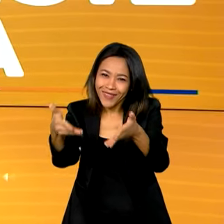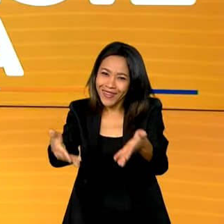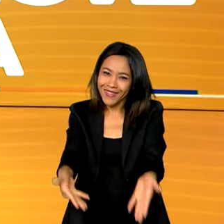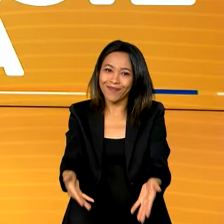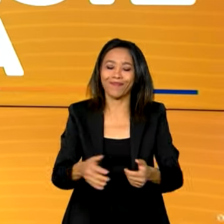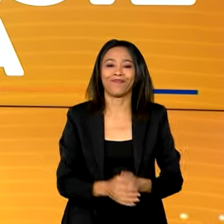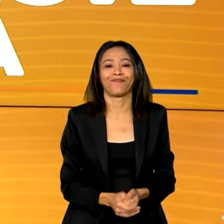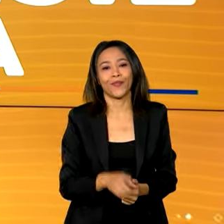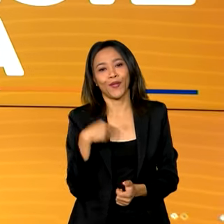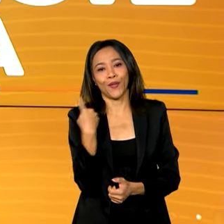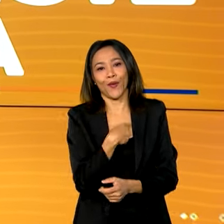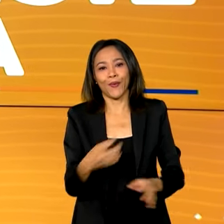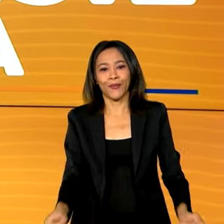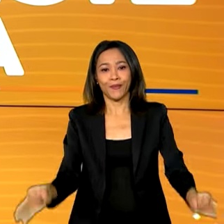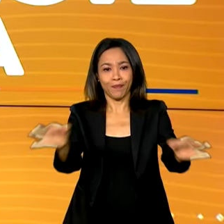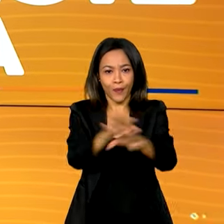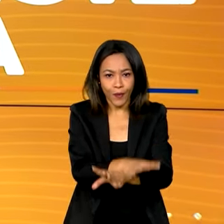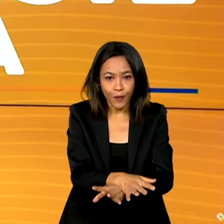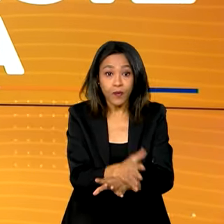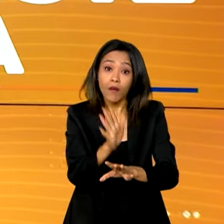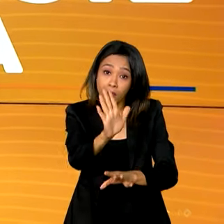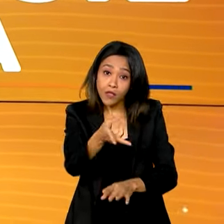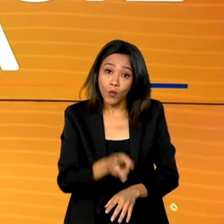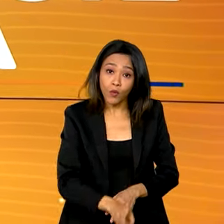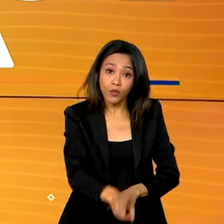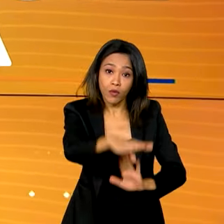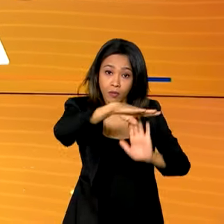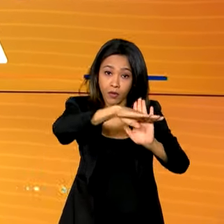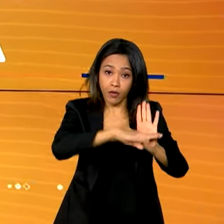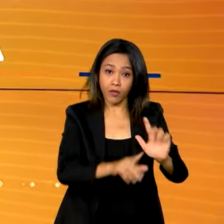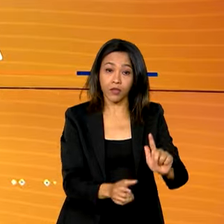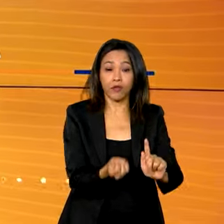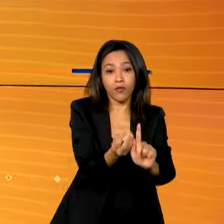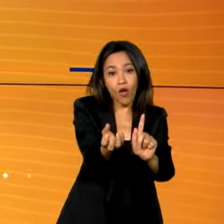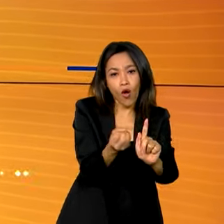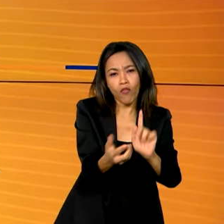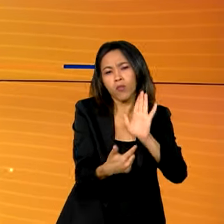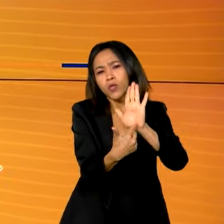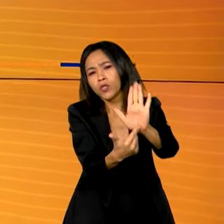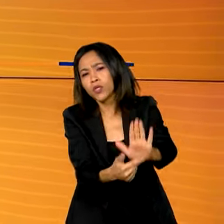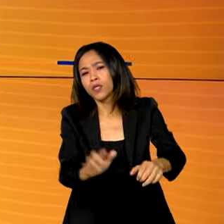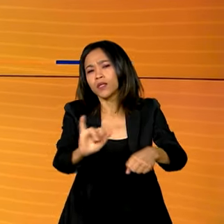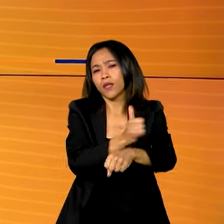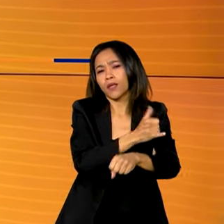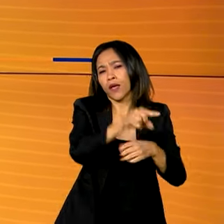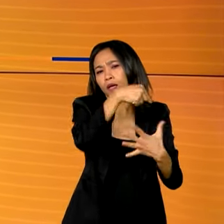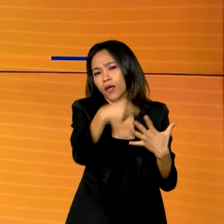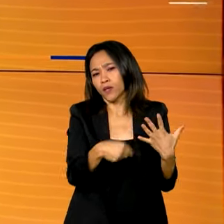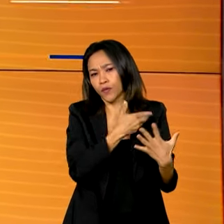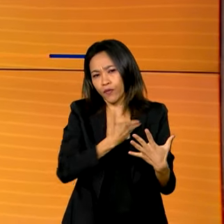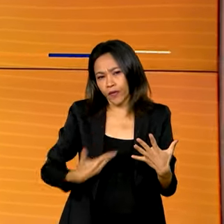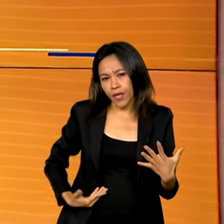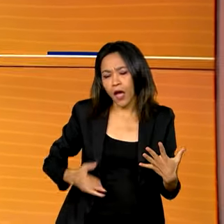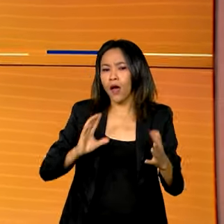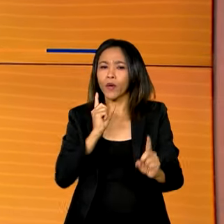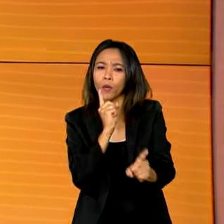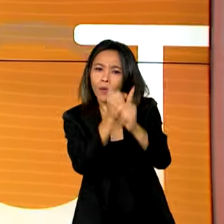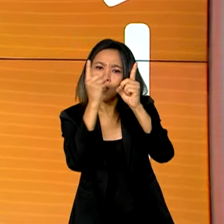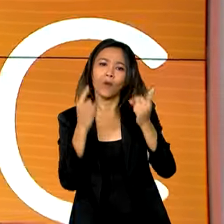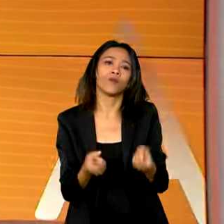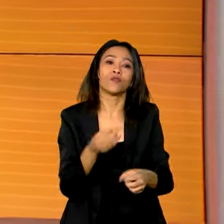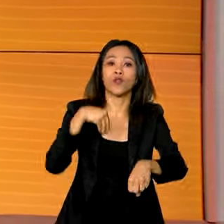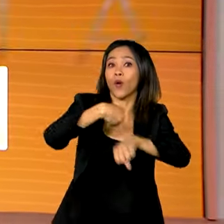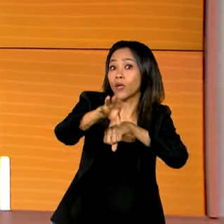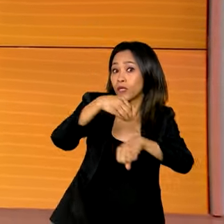E o Brasil em Dia fica por aqui, mas o Canal GOV segue com a programação, mostrando todas as ações do governo federal, com eventos ao vivo,